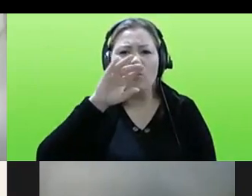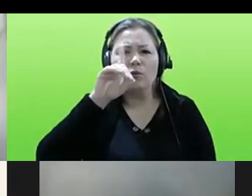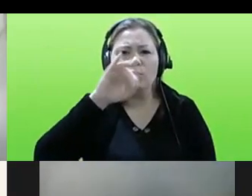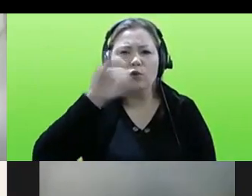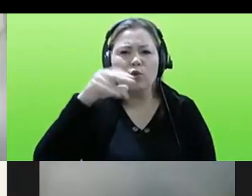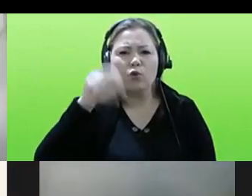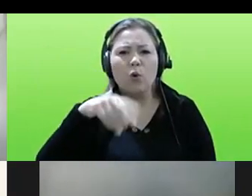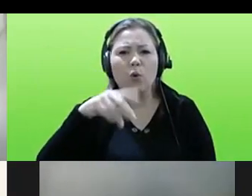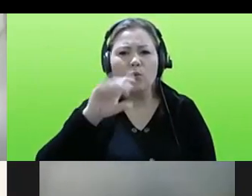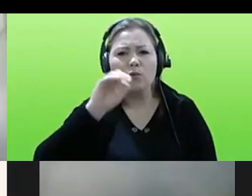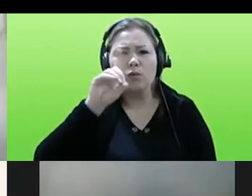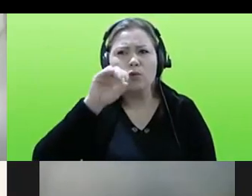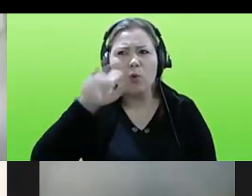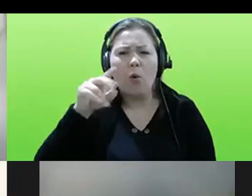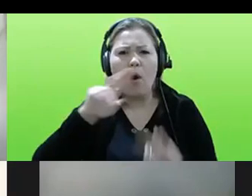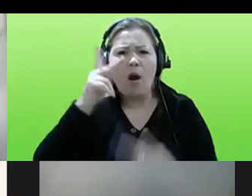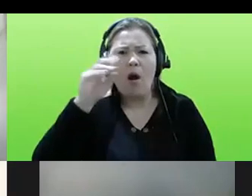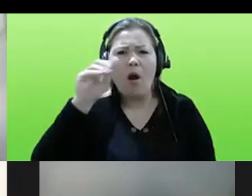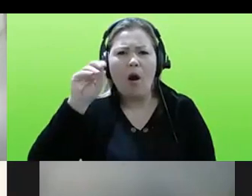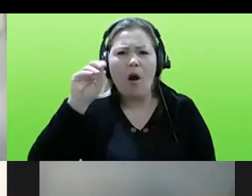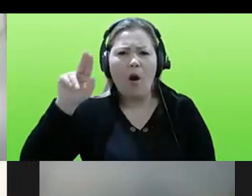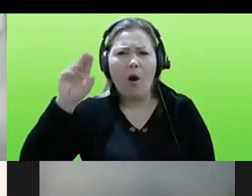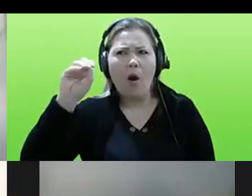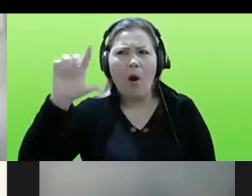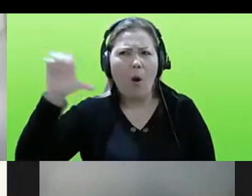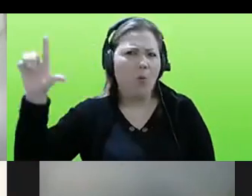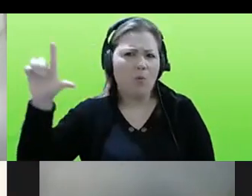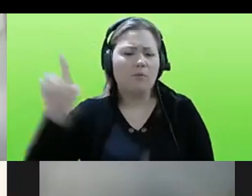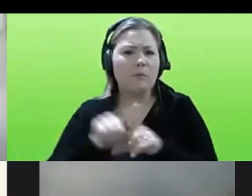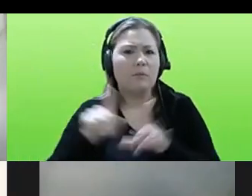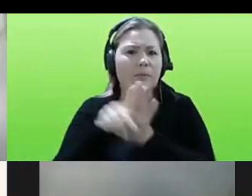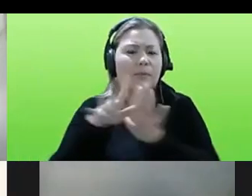do Rawls na esfera pública.